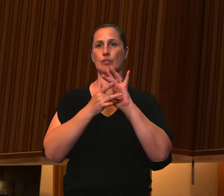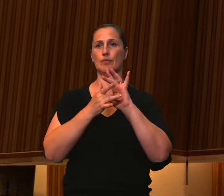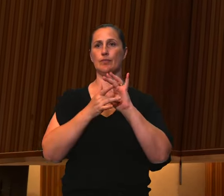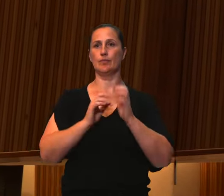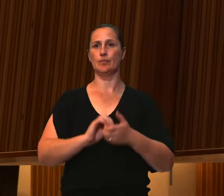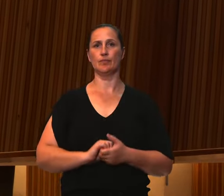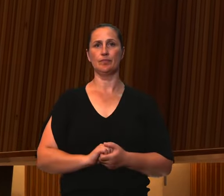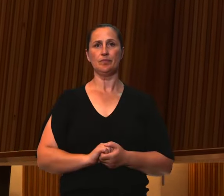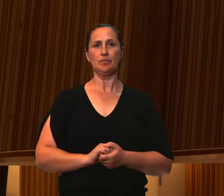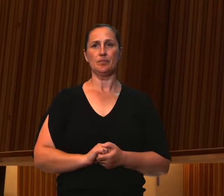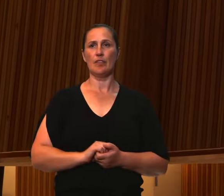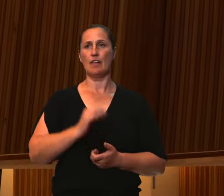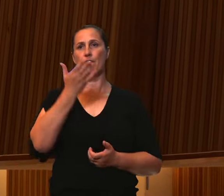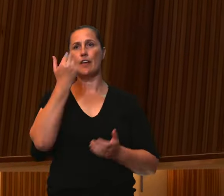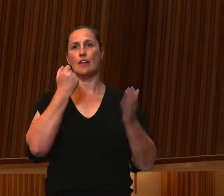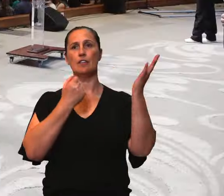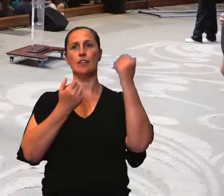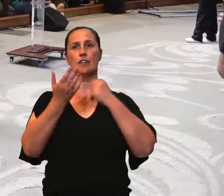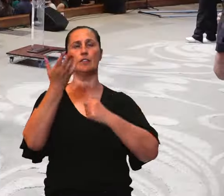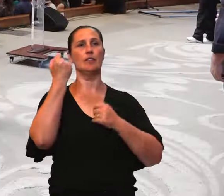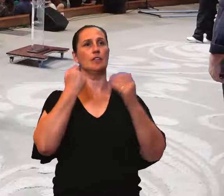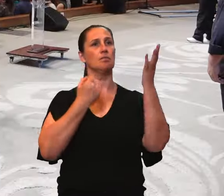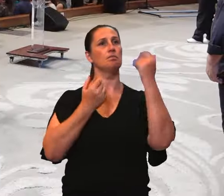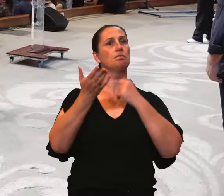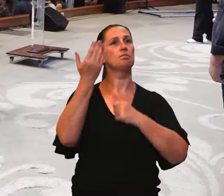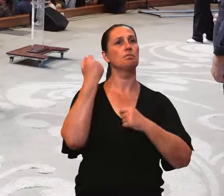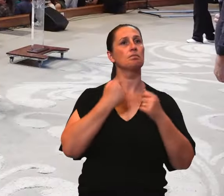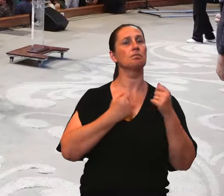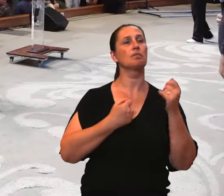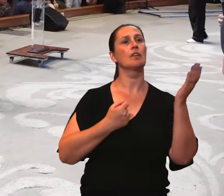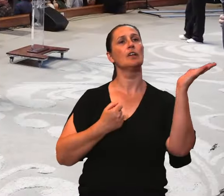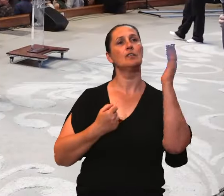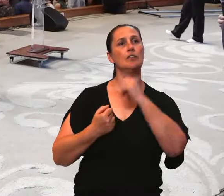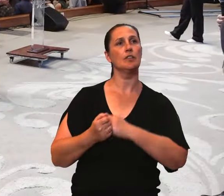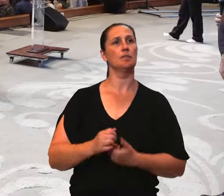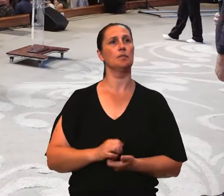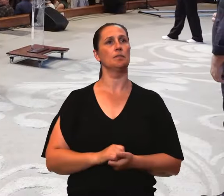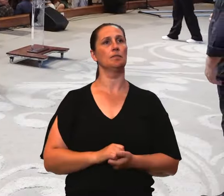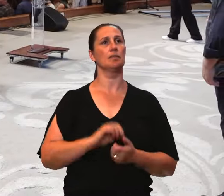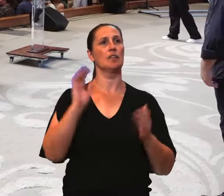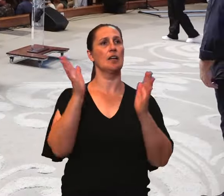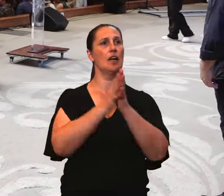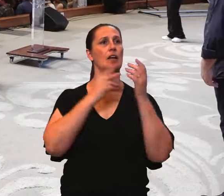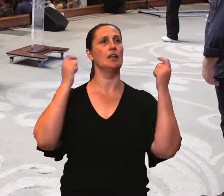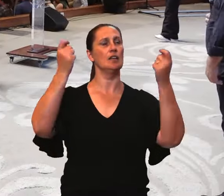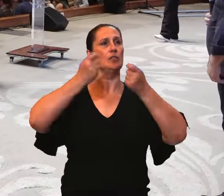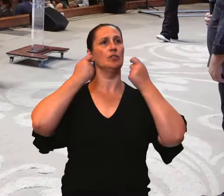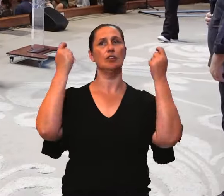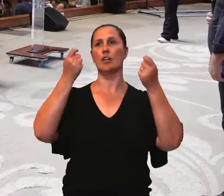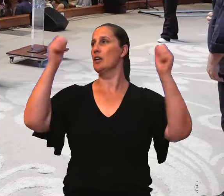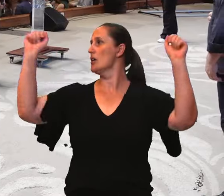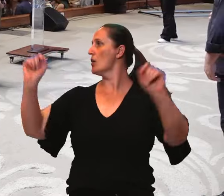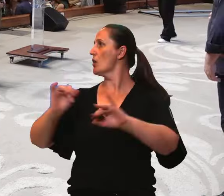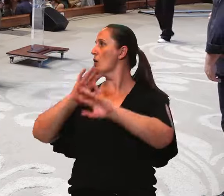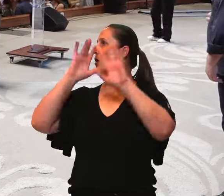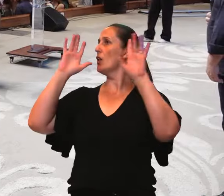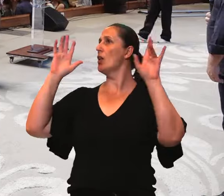mim venha venha venha eu espero eu espero venha venha Aleluia dá glória de ir Olha